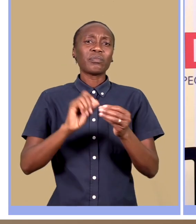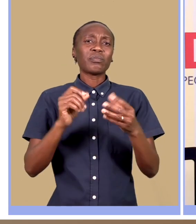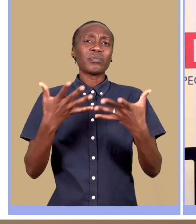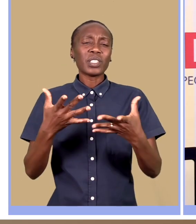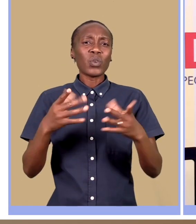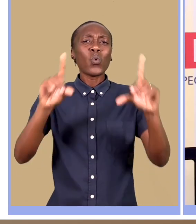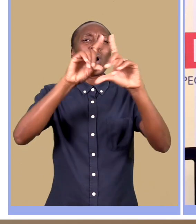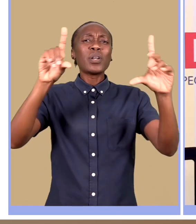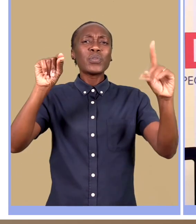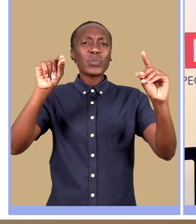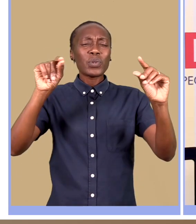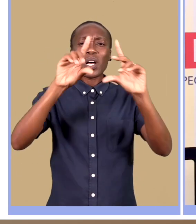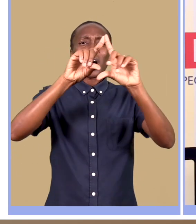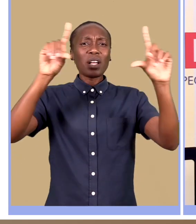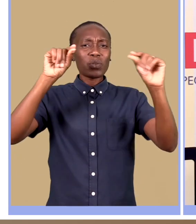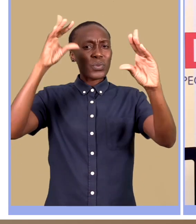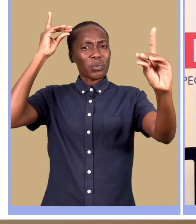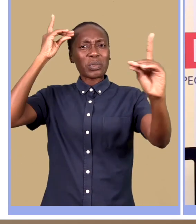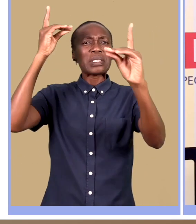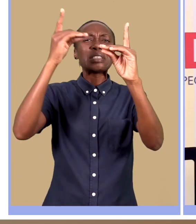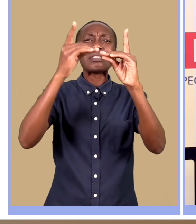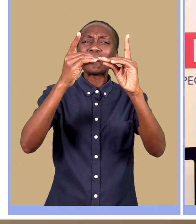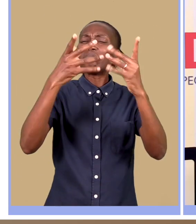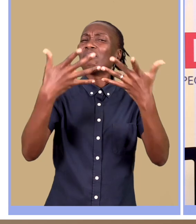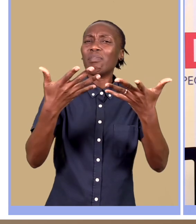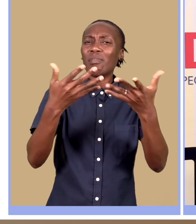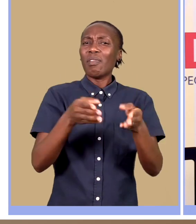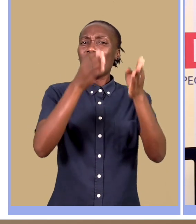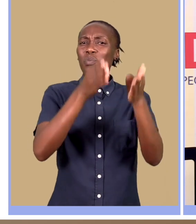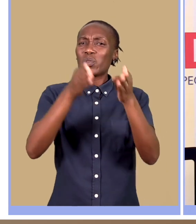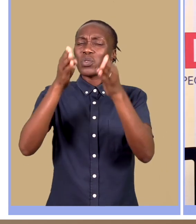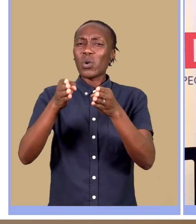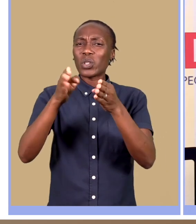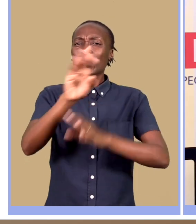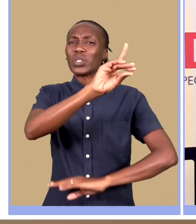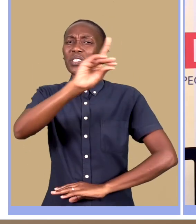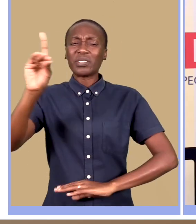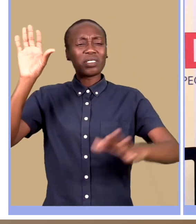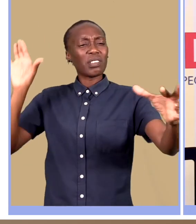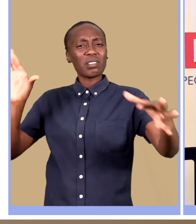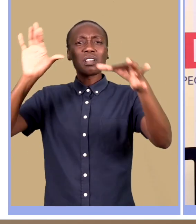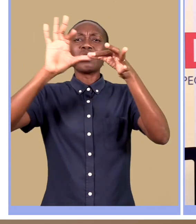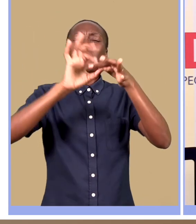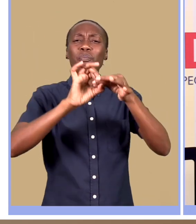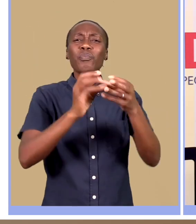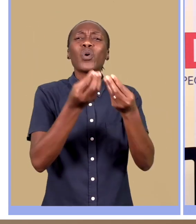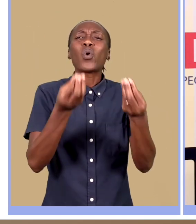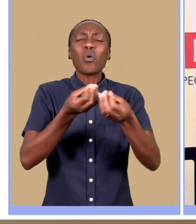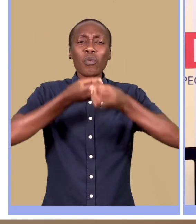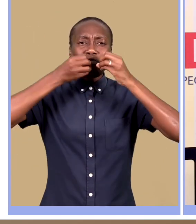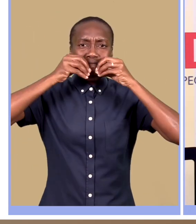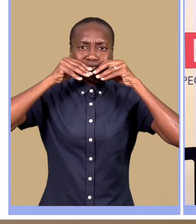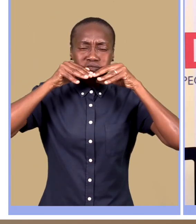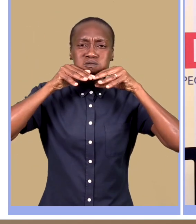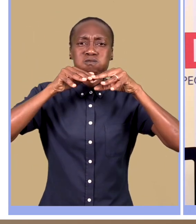essas cadeiras de mudanças climáticas que são direcionadas a pessoas com deficiência, depois, como é que